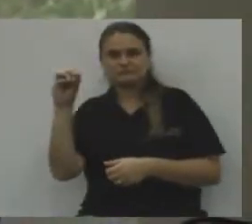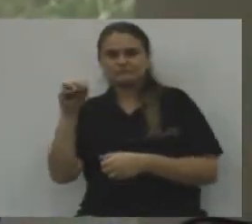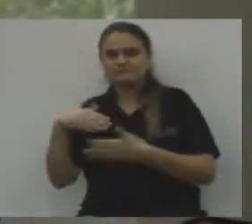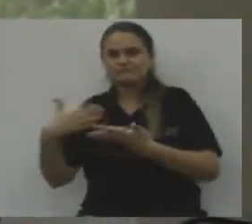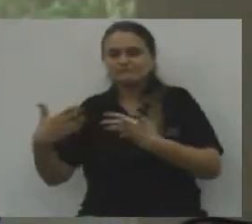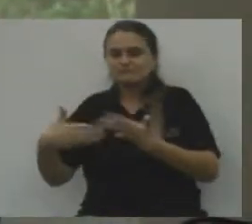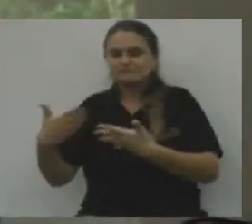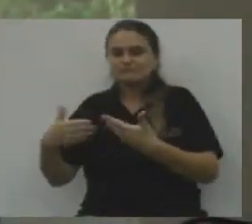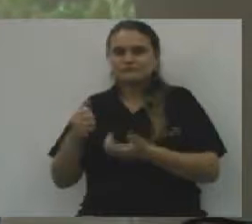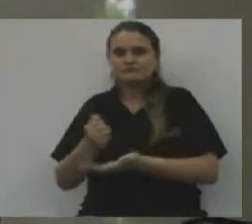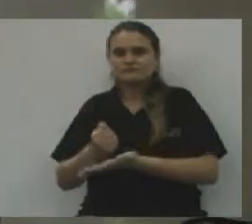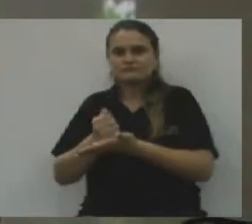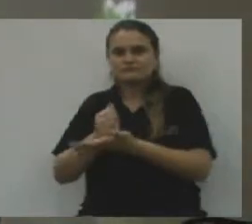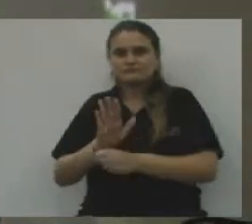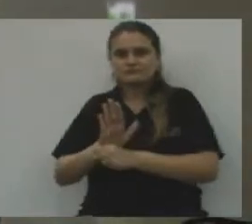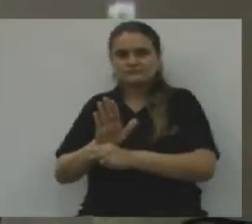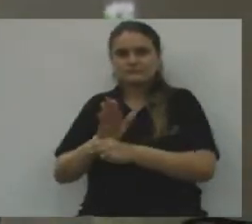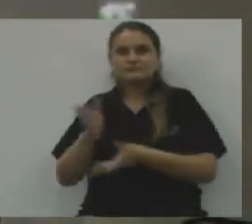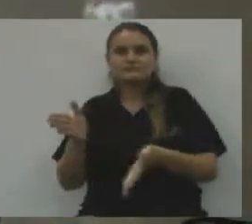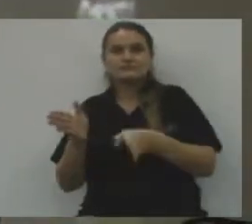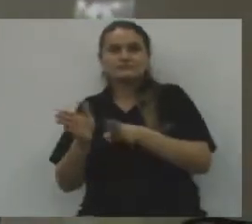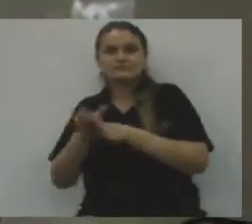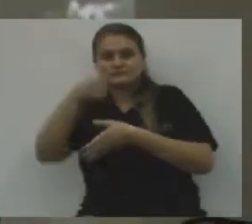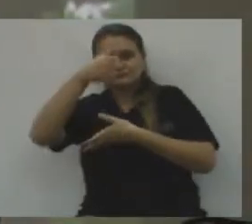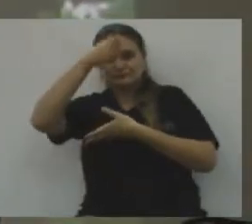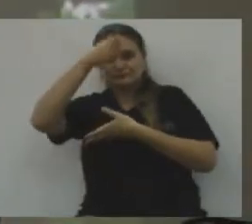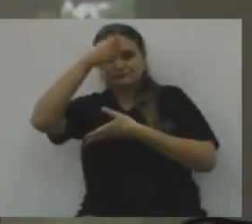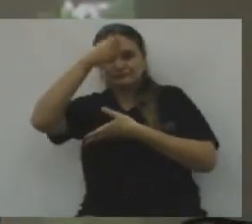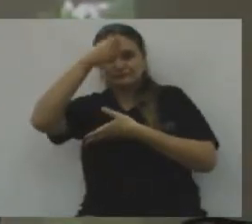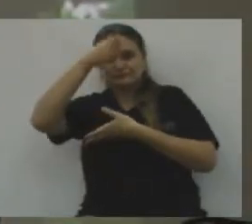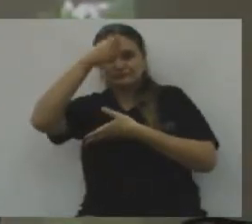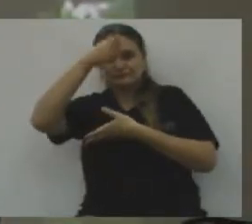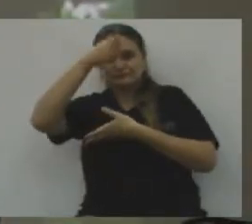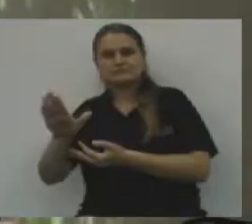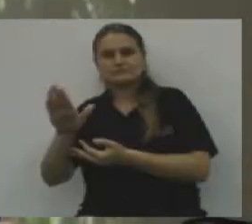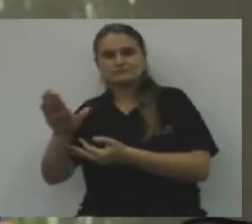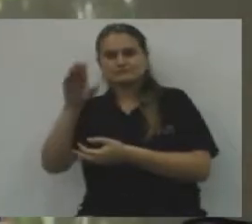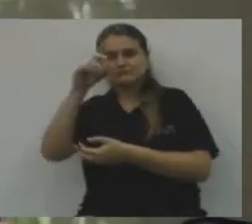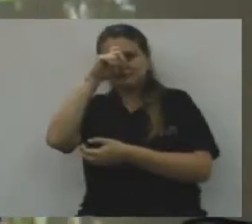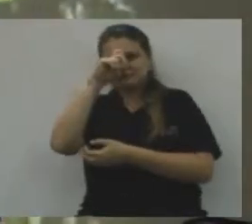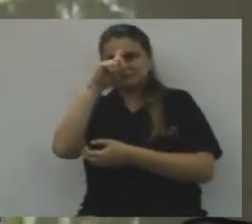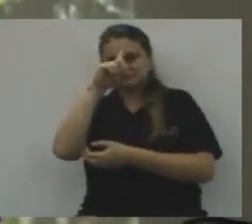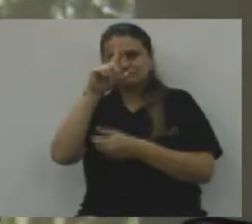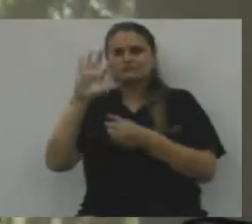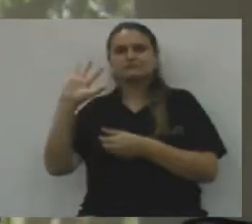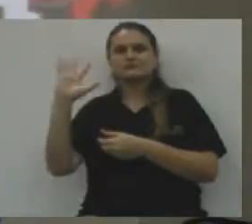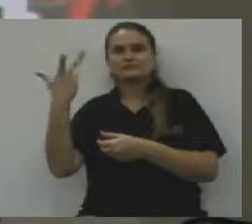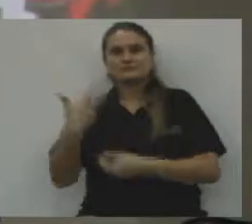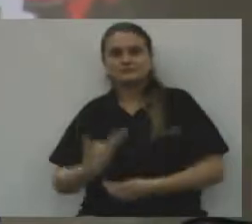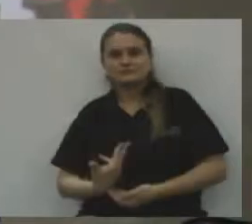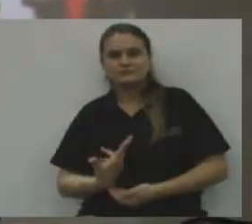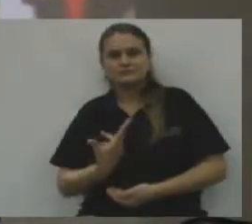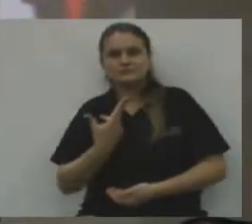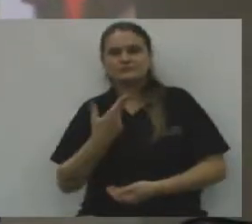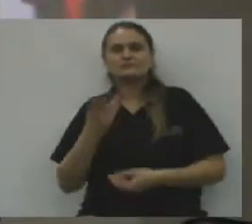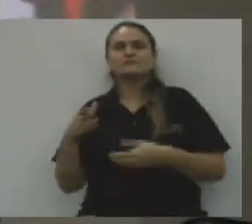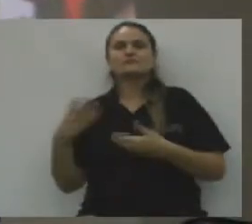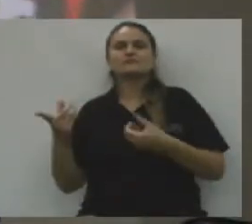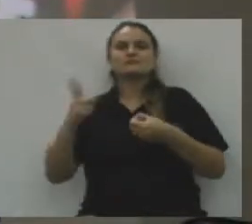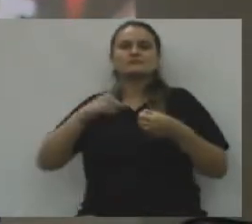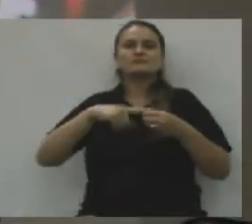que conduziram as vítimas a hospitais da região. A família permaneceu internada por alguns dias, passaram por cirurgias e, quando retornaram para